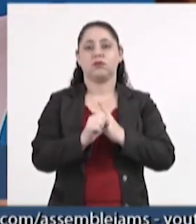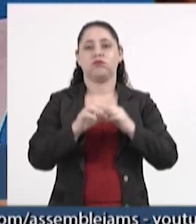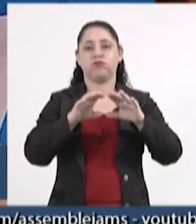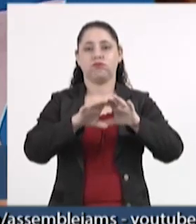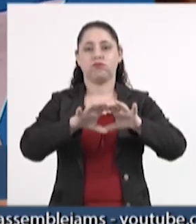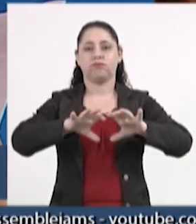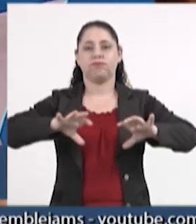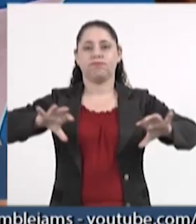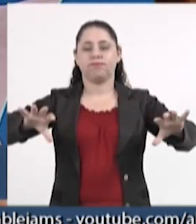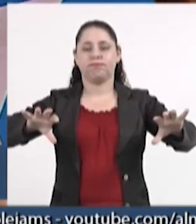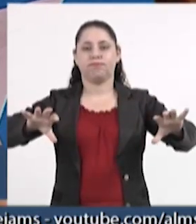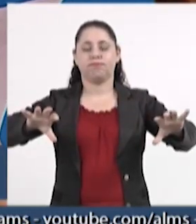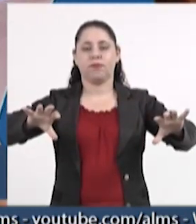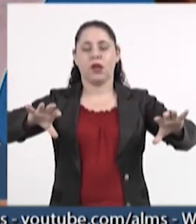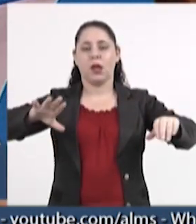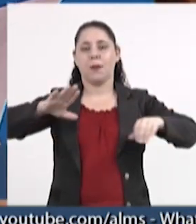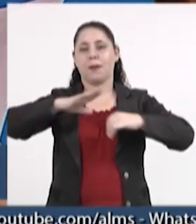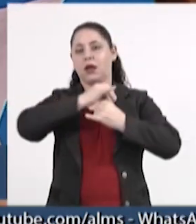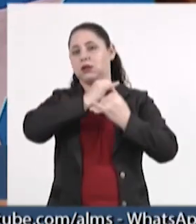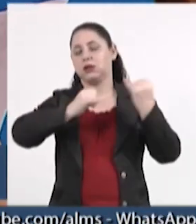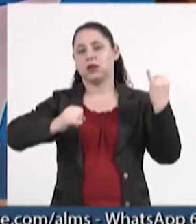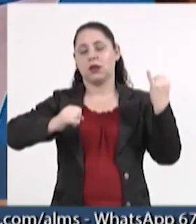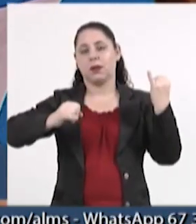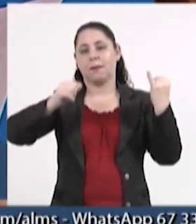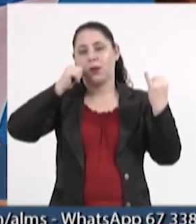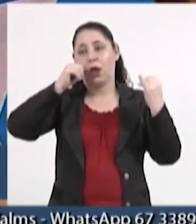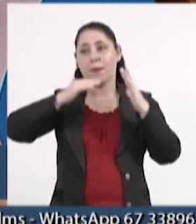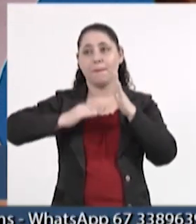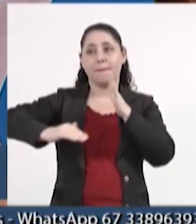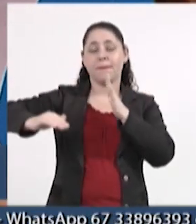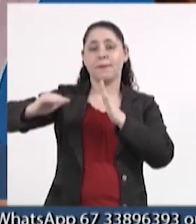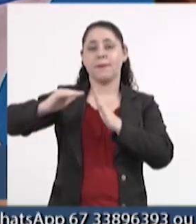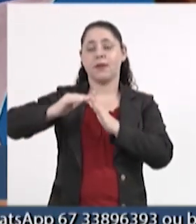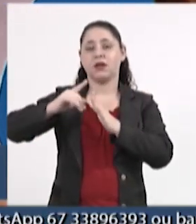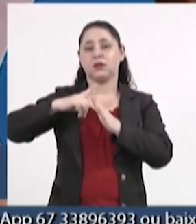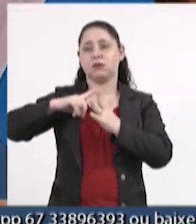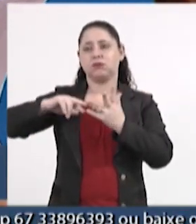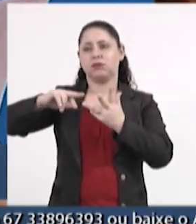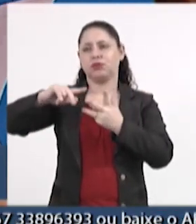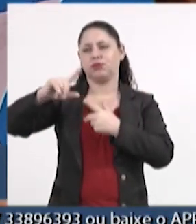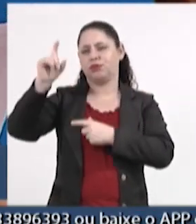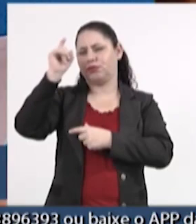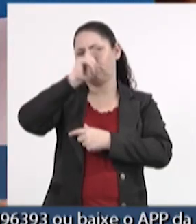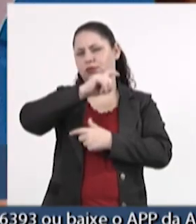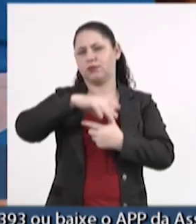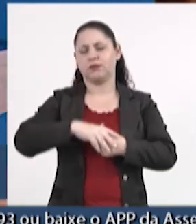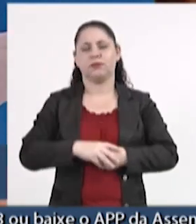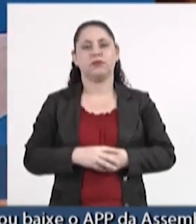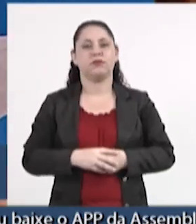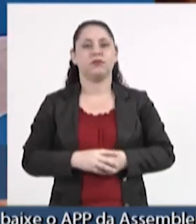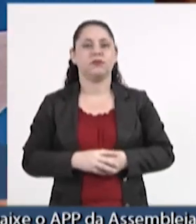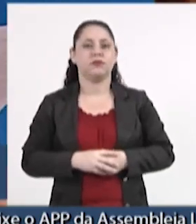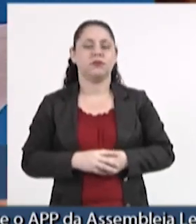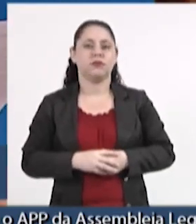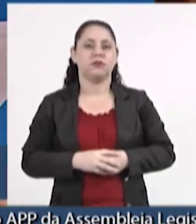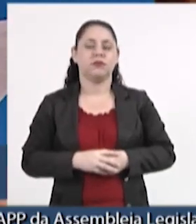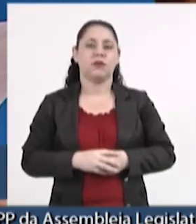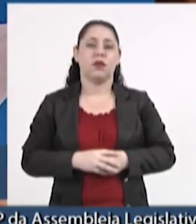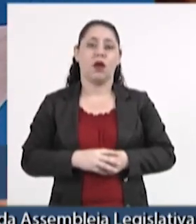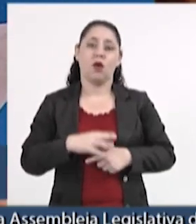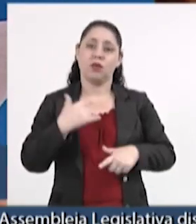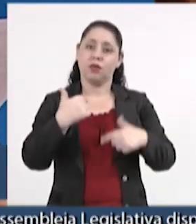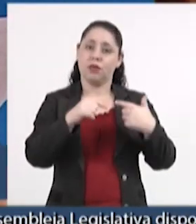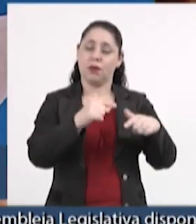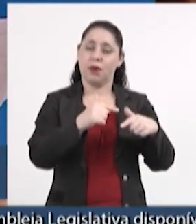partida, com mais da metade feminina exposta às mais diversas dificuldades. No mercado